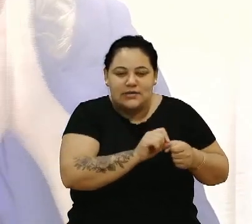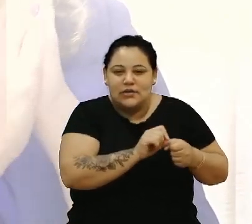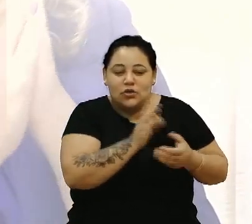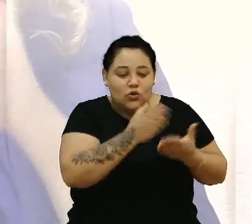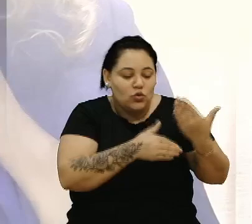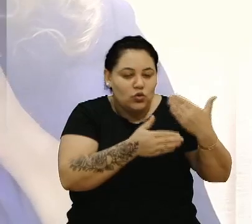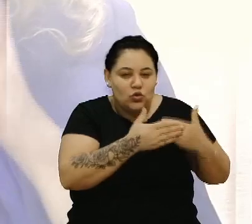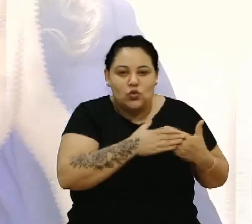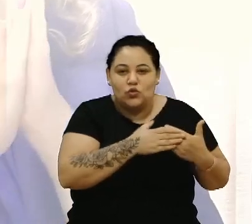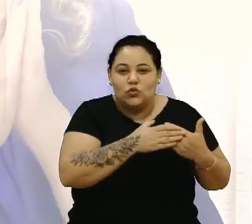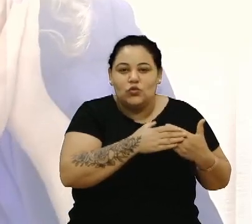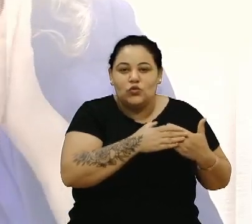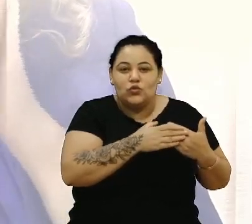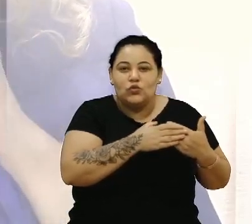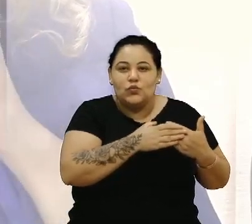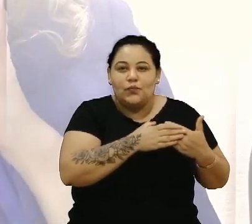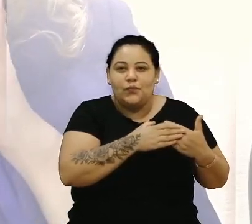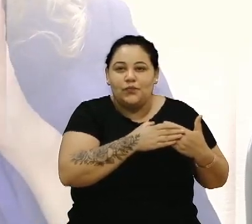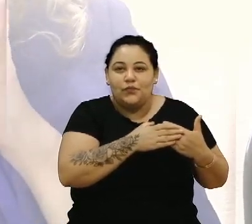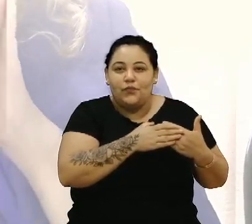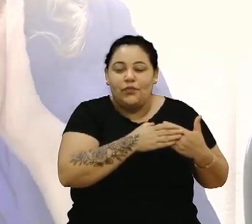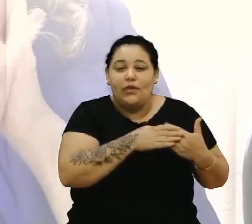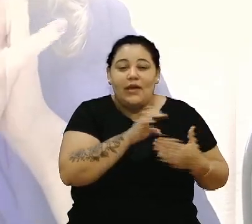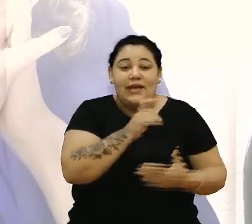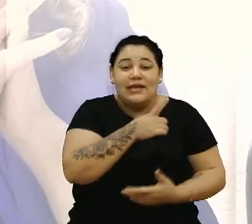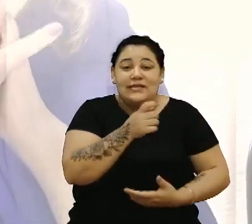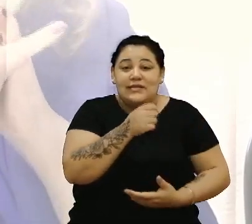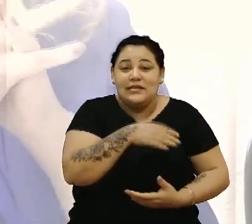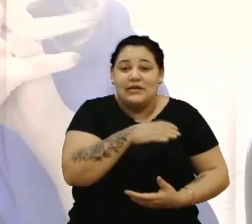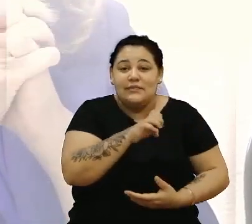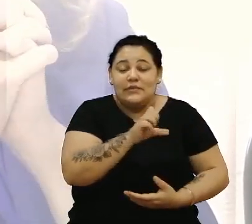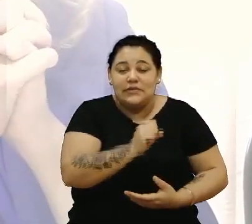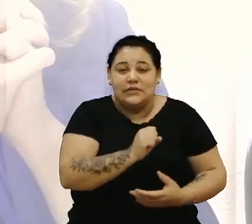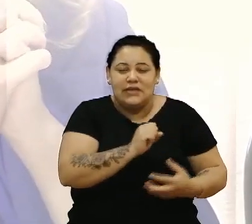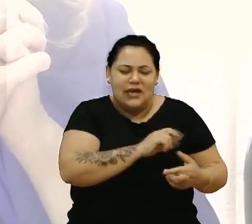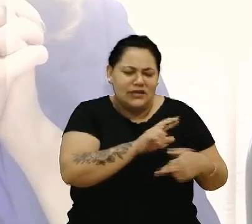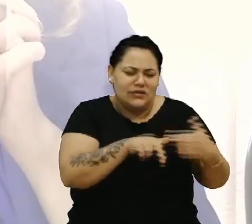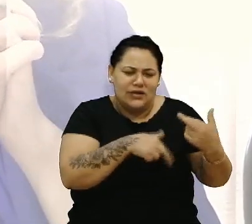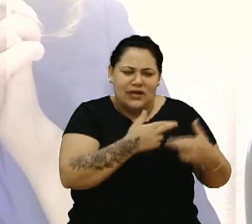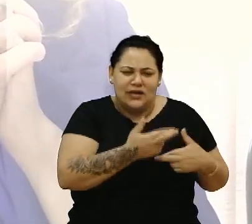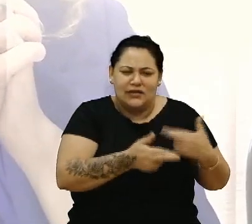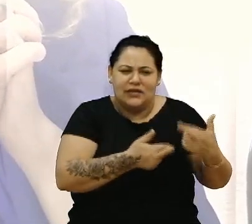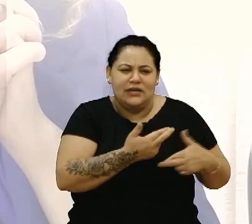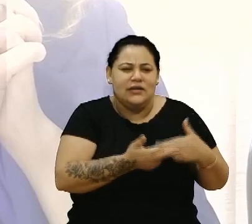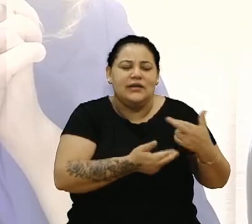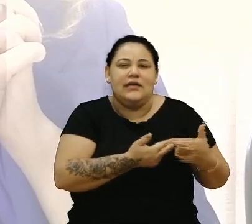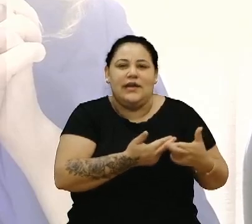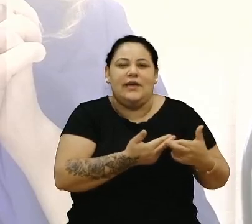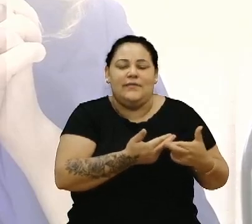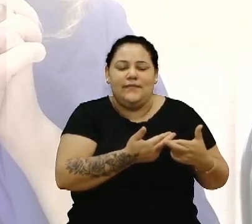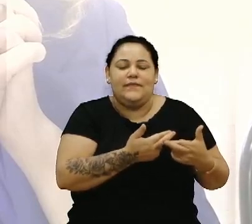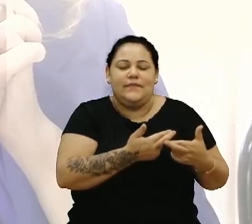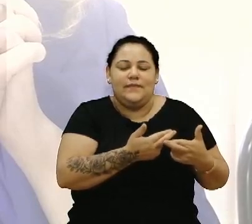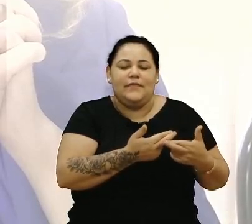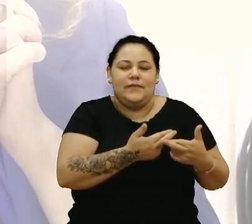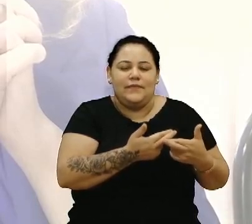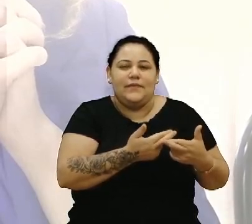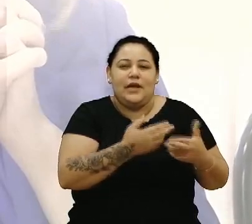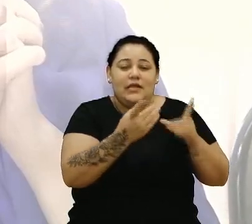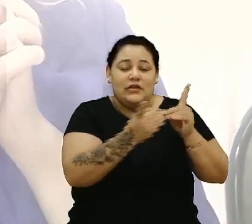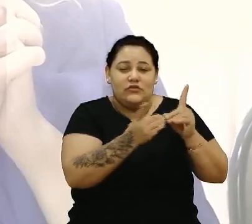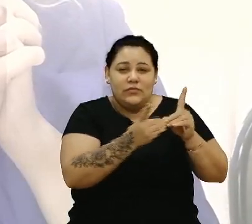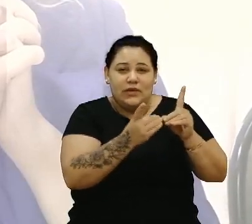exames. E em relação às consultas, os cateterismo, enfim, todos os procedimentos represados também. O que me